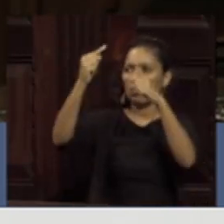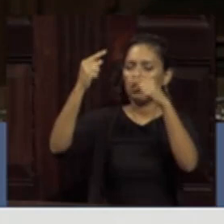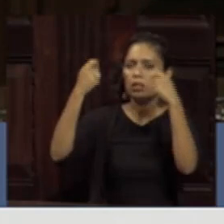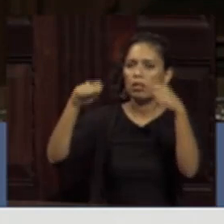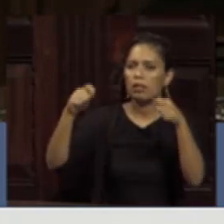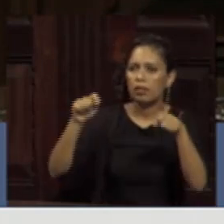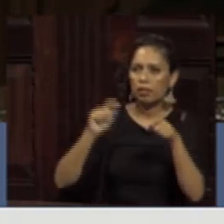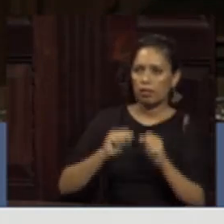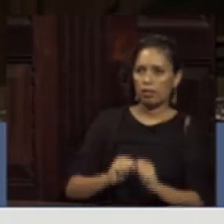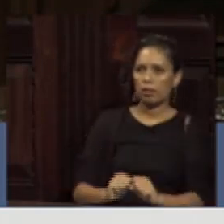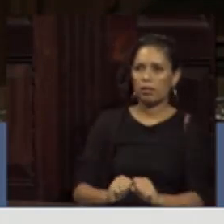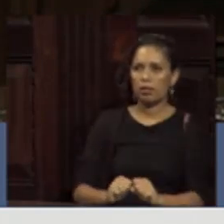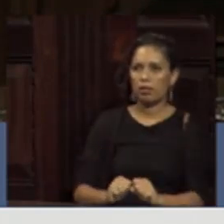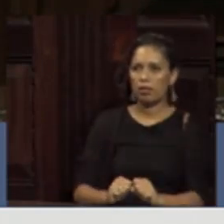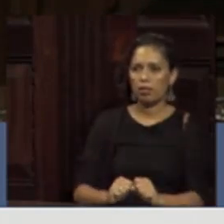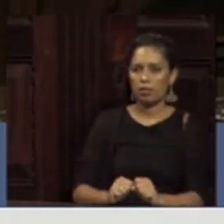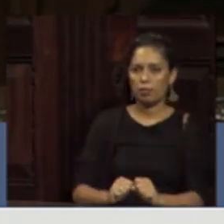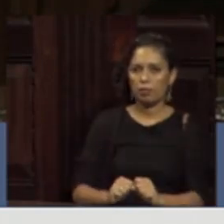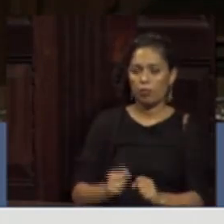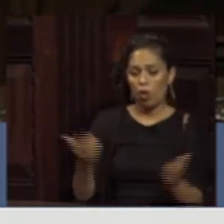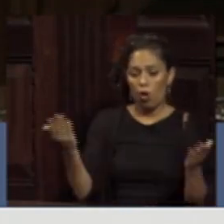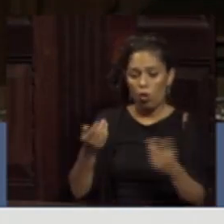atravancado, paralisado.